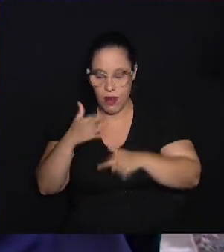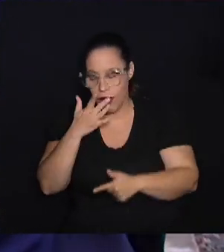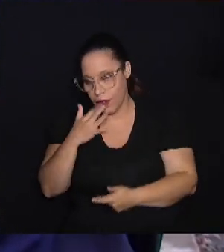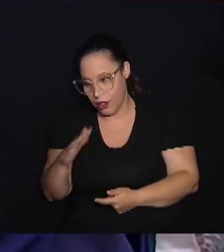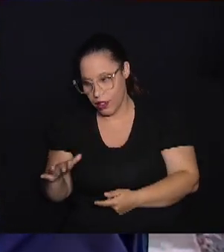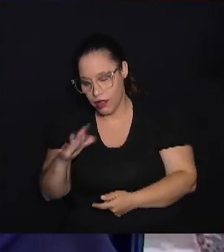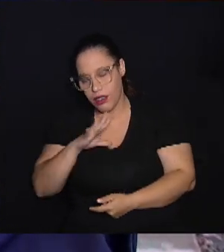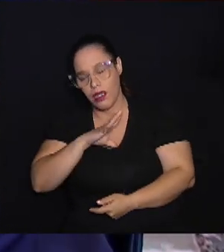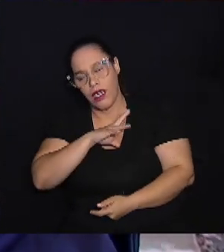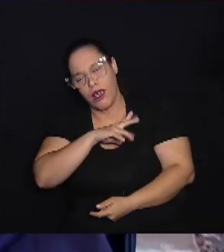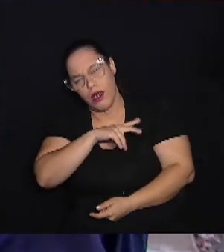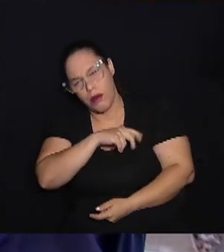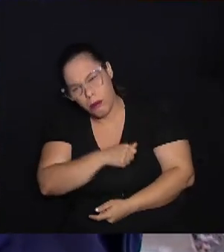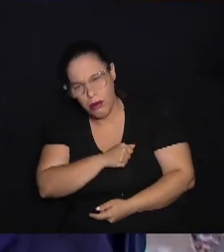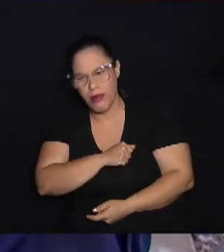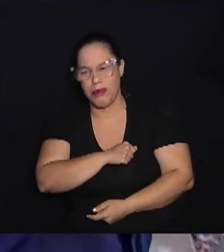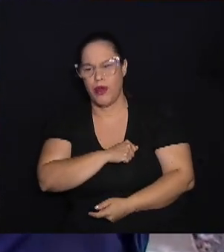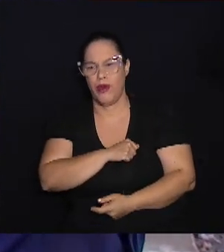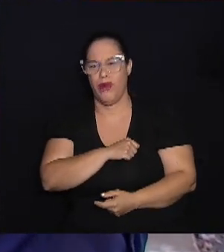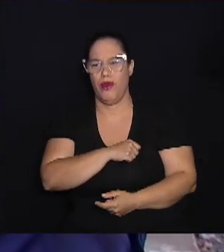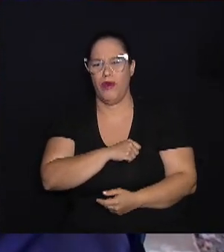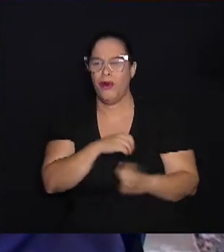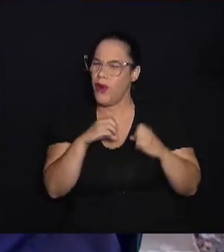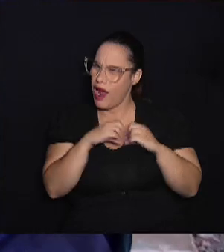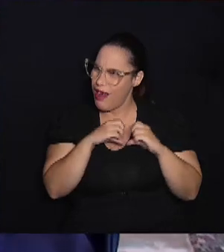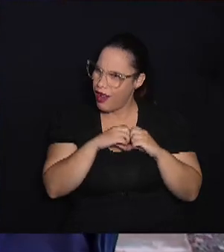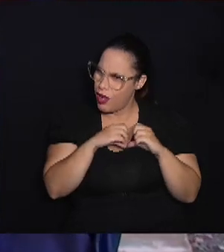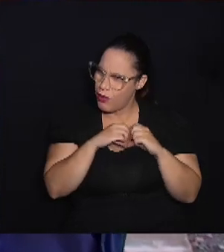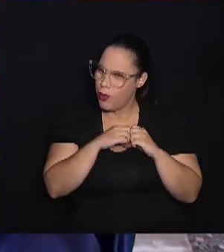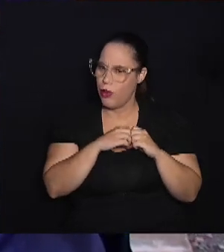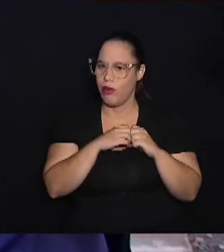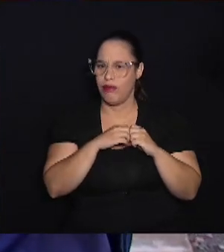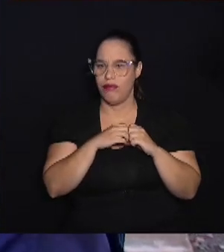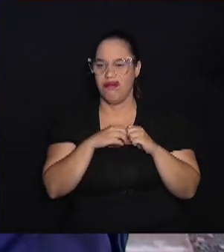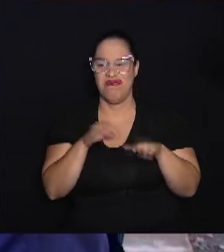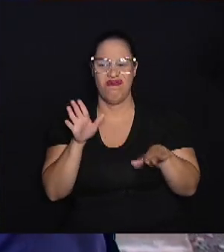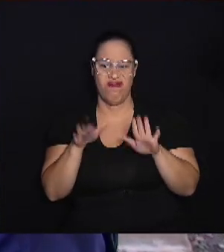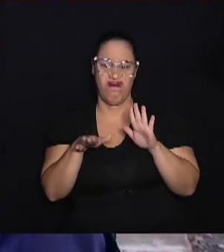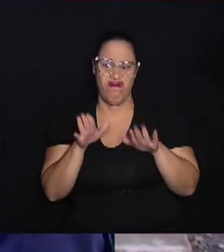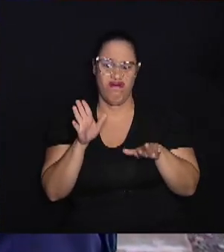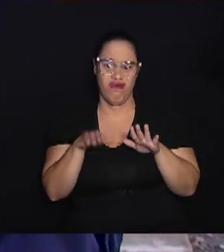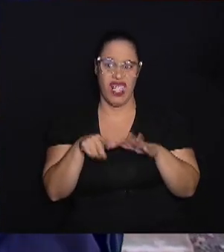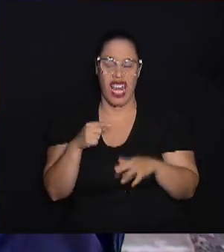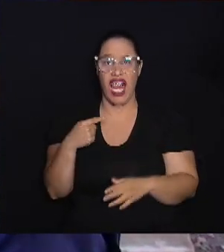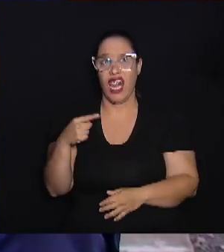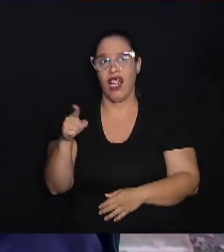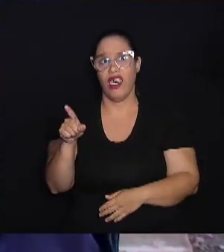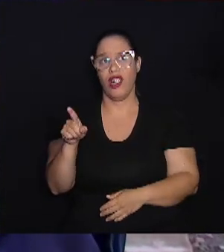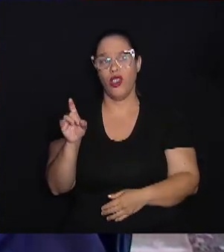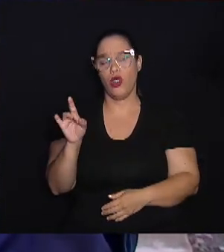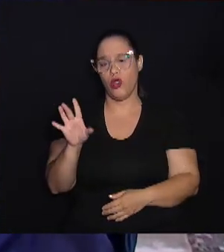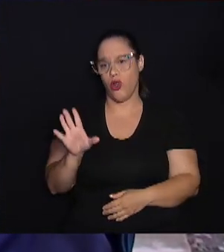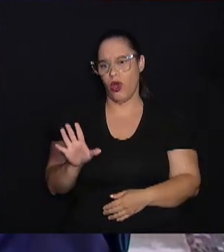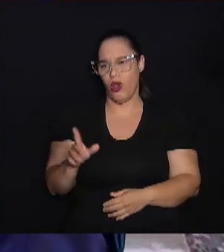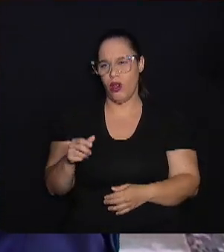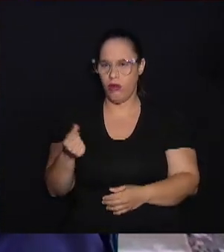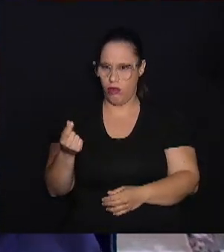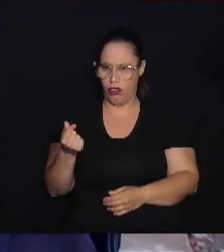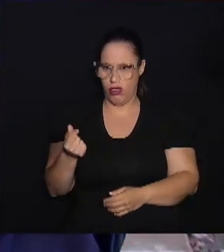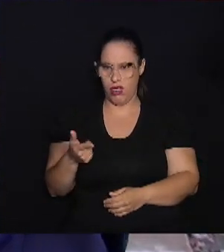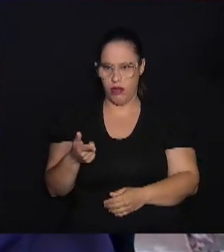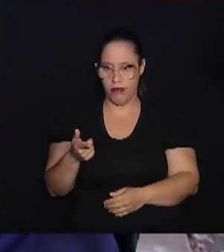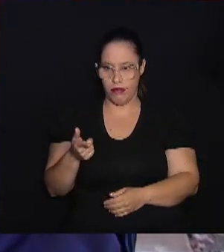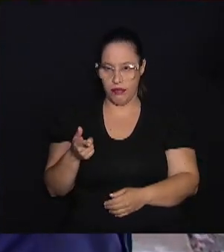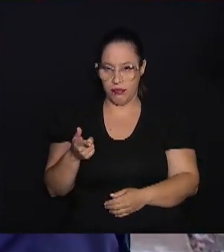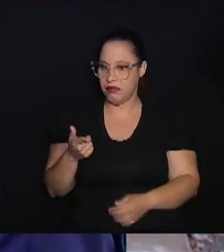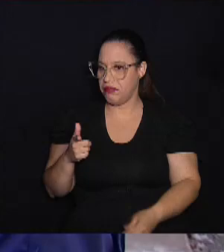amor, né? É isso, você tem que amar a criança. Não tem meio termo. Alguém que vai lá, eu quero só ganhar dinheiro, você não consegue. Você precisa